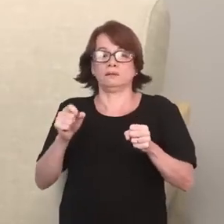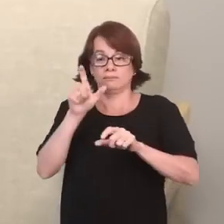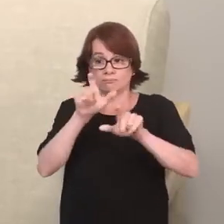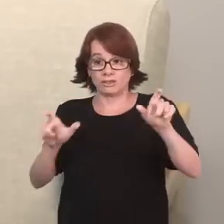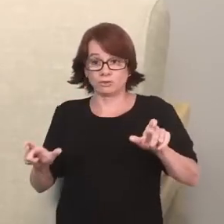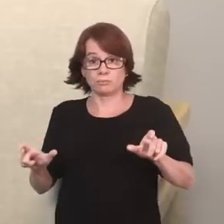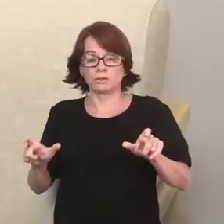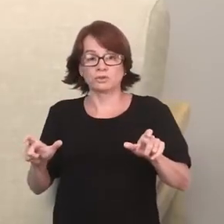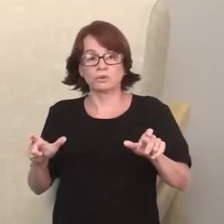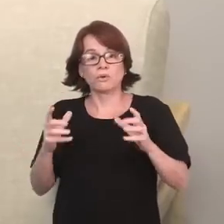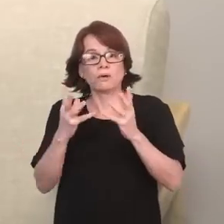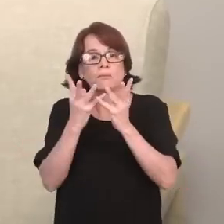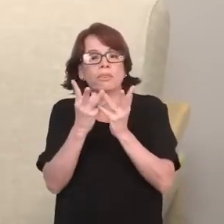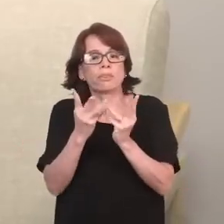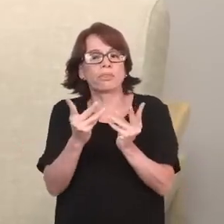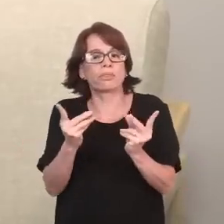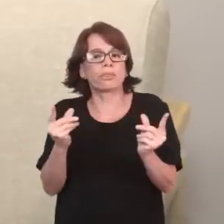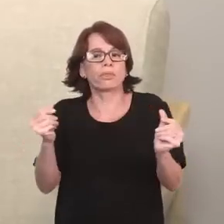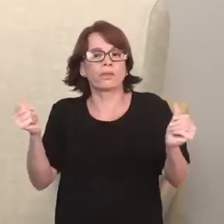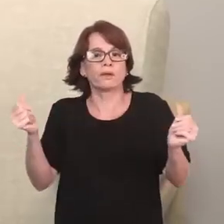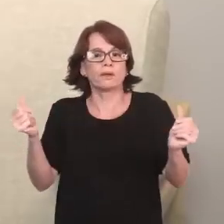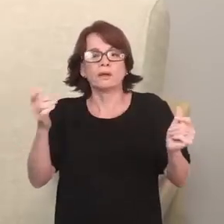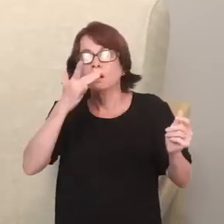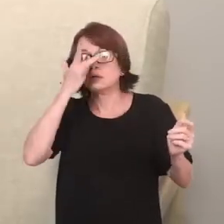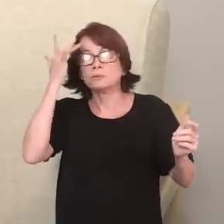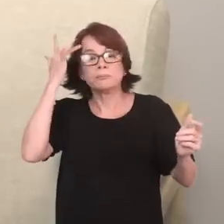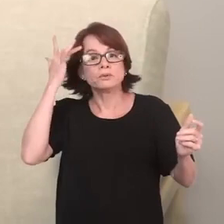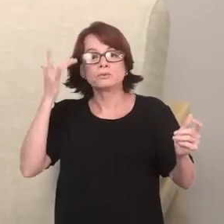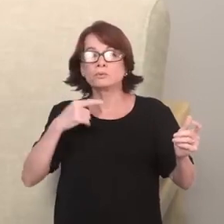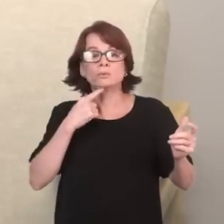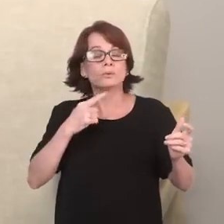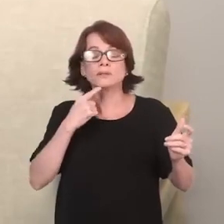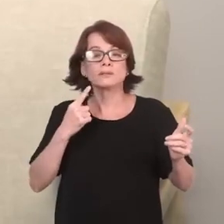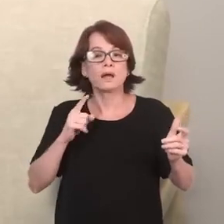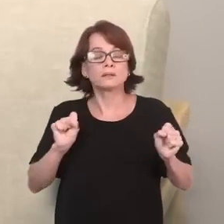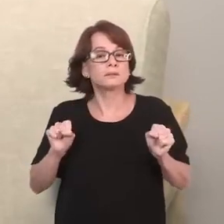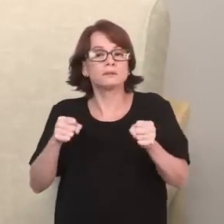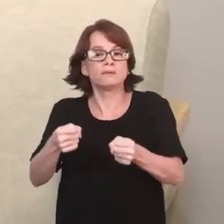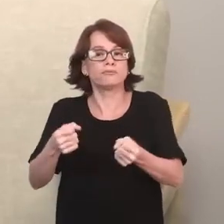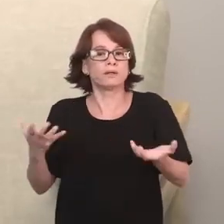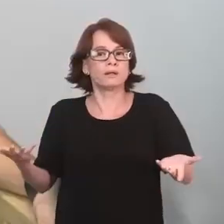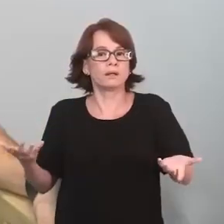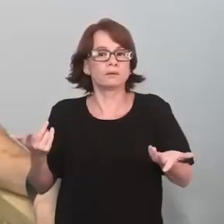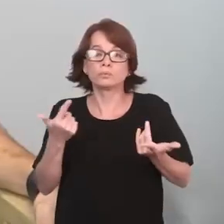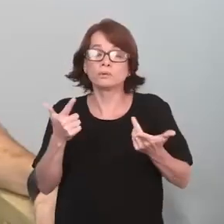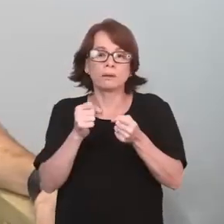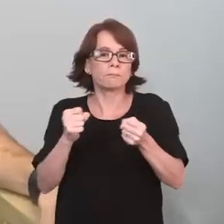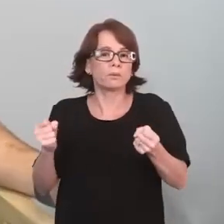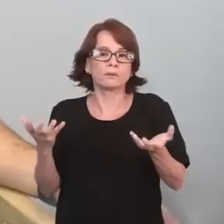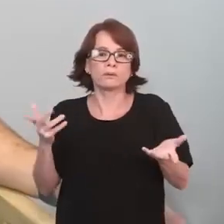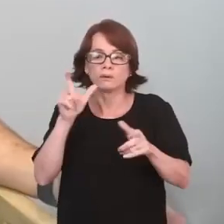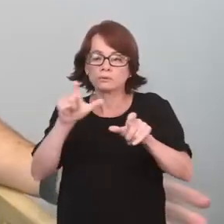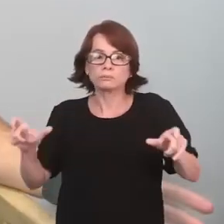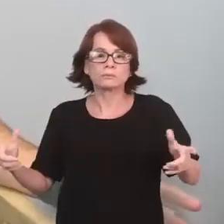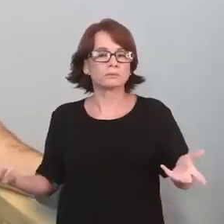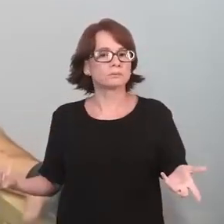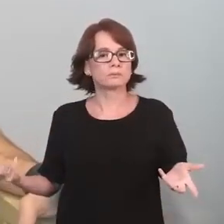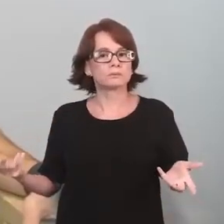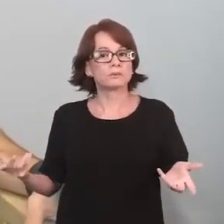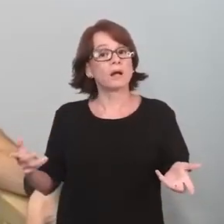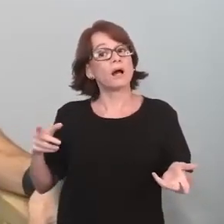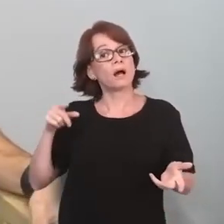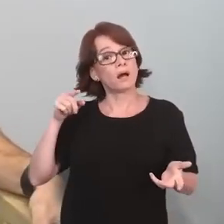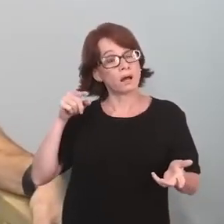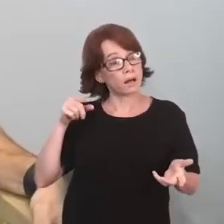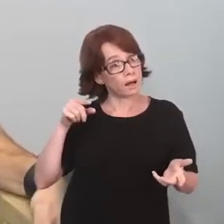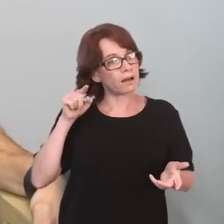colocando no Estado, no Estado, no Estado. Então as pessoas não têm poder para nada, nem para se defender. E quando isso se implementa, tem-se